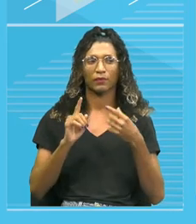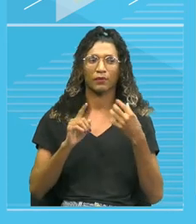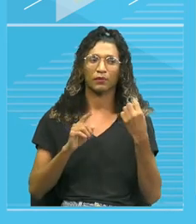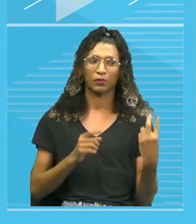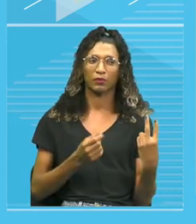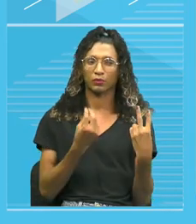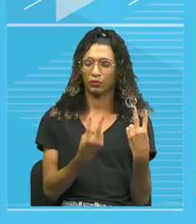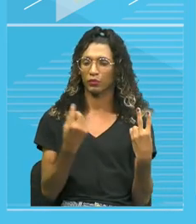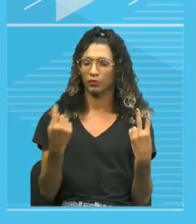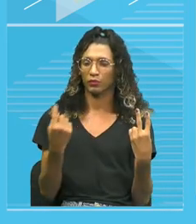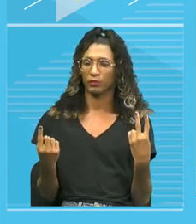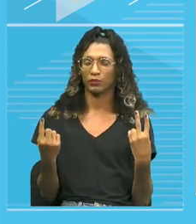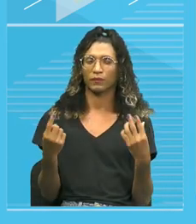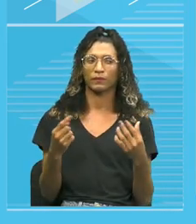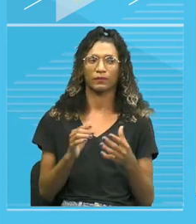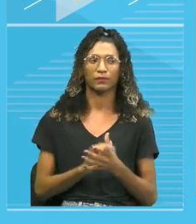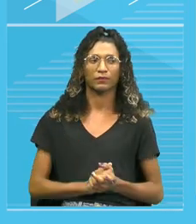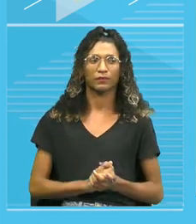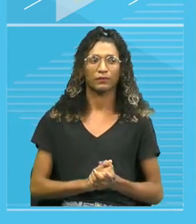e meio